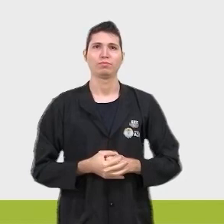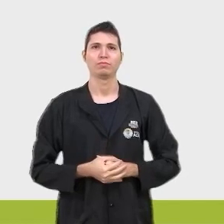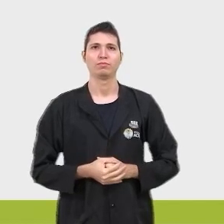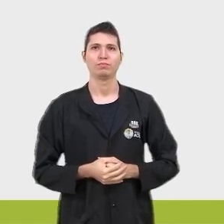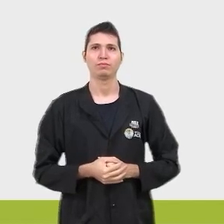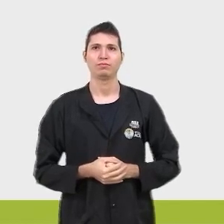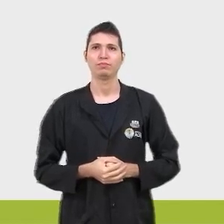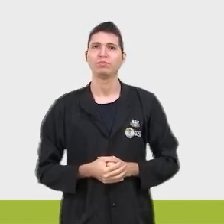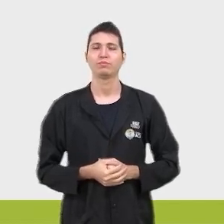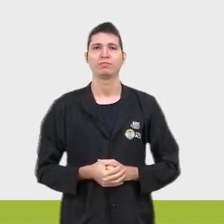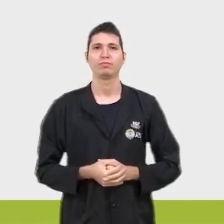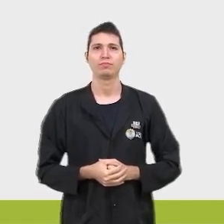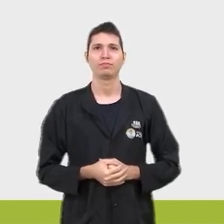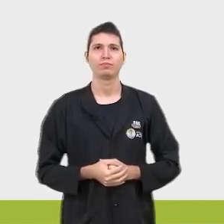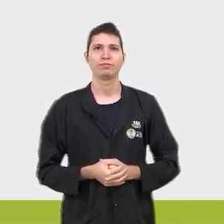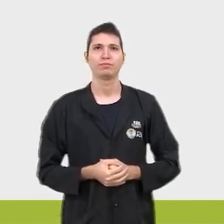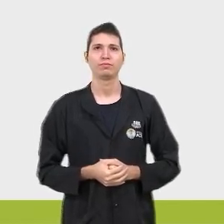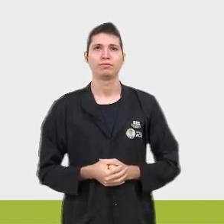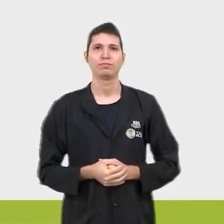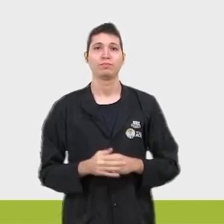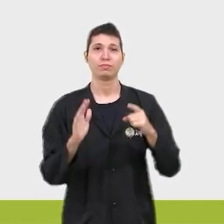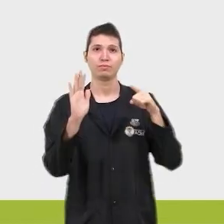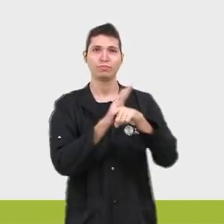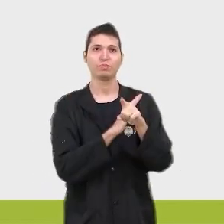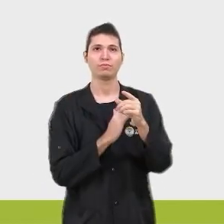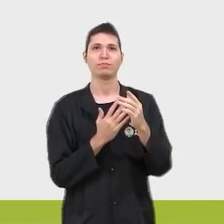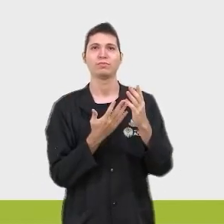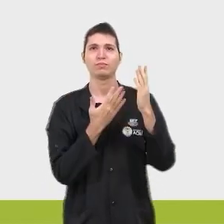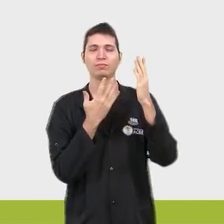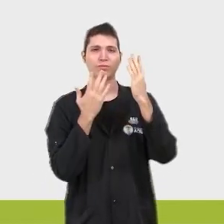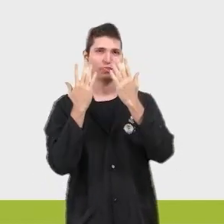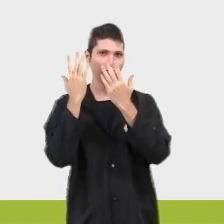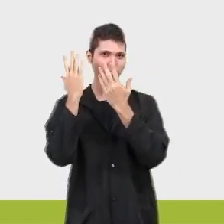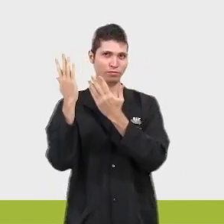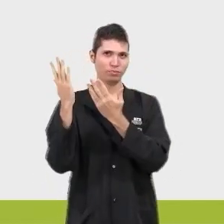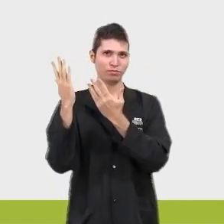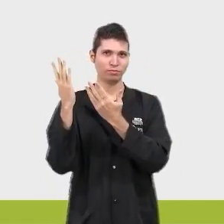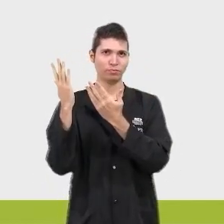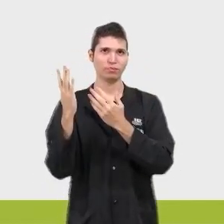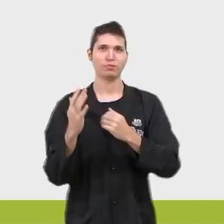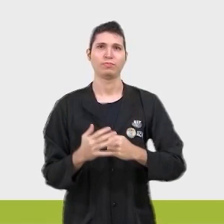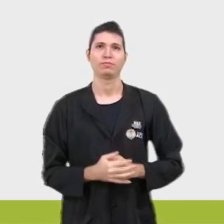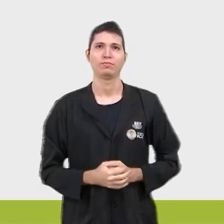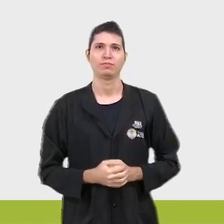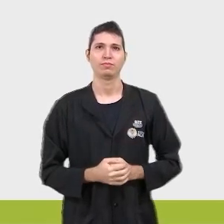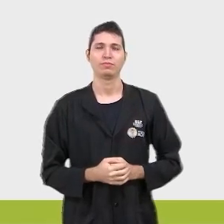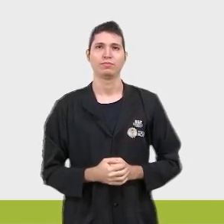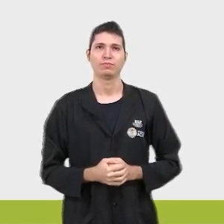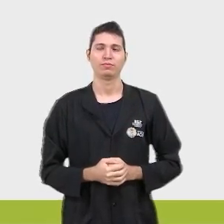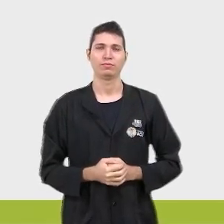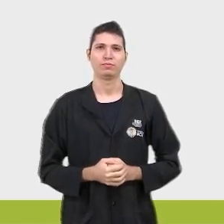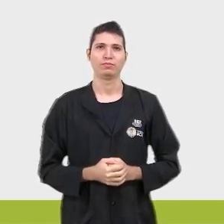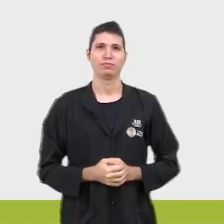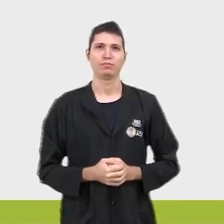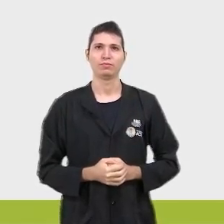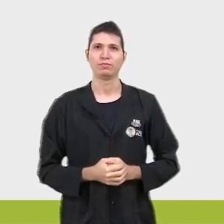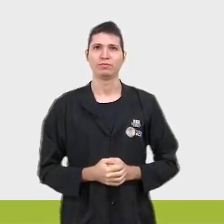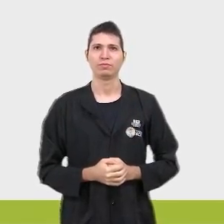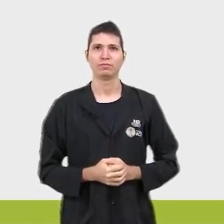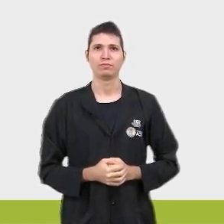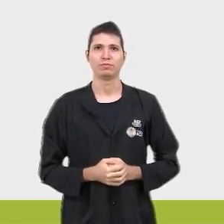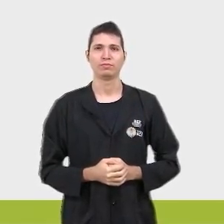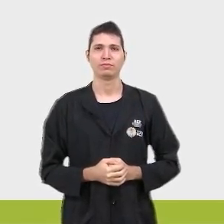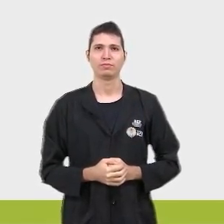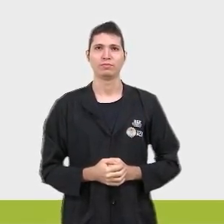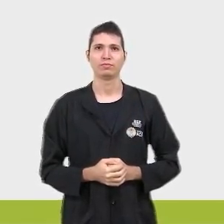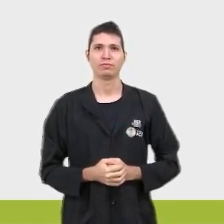eu coloquei aqui para vocês uma questão do sistema Farias Brito, lá no Resolve Enem